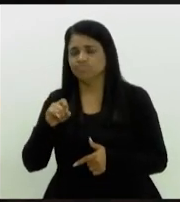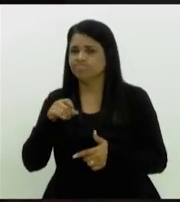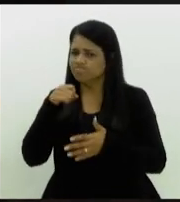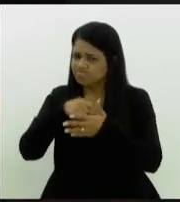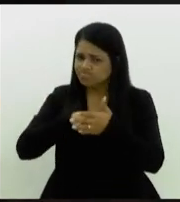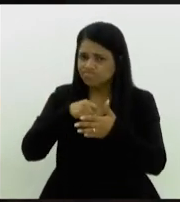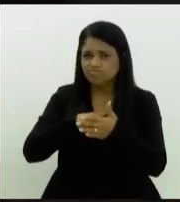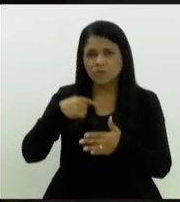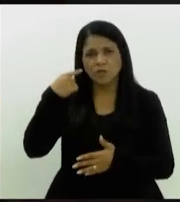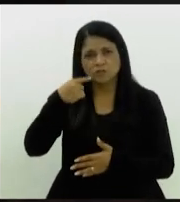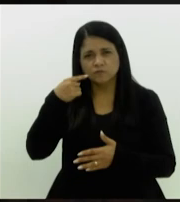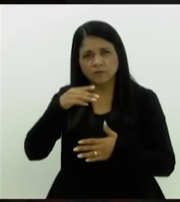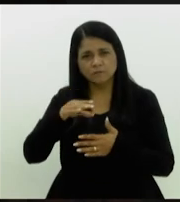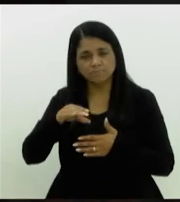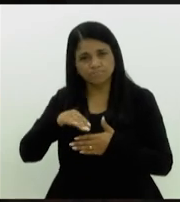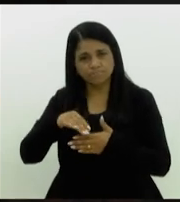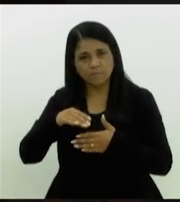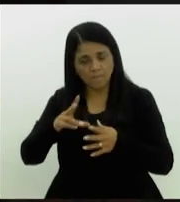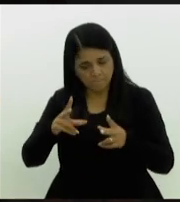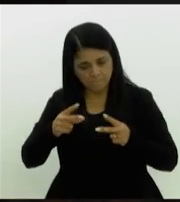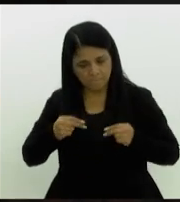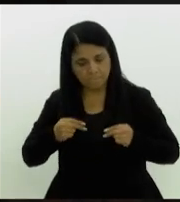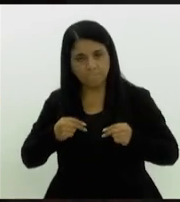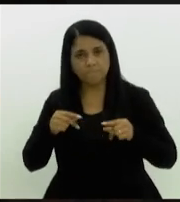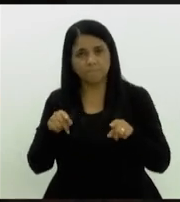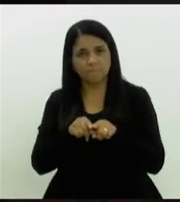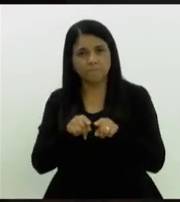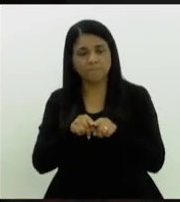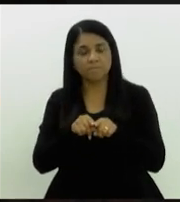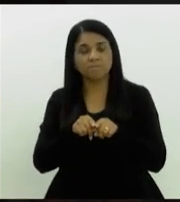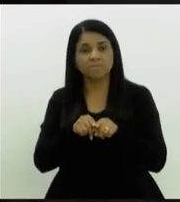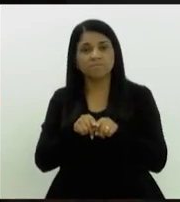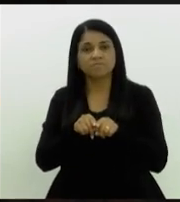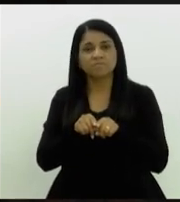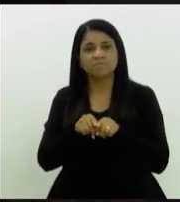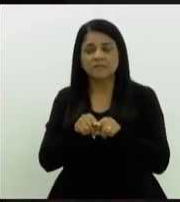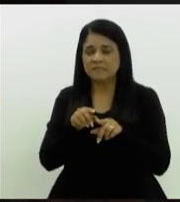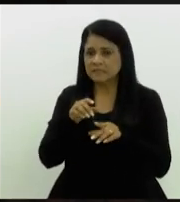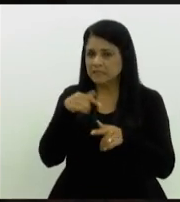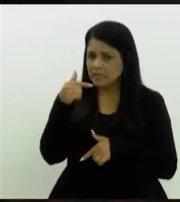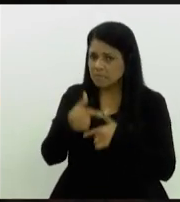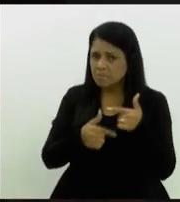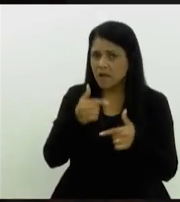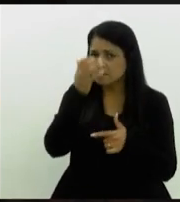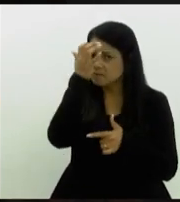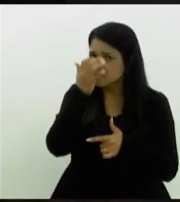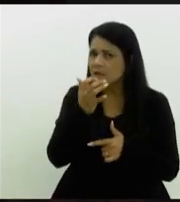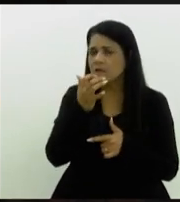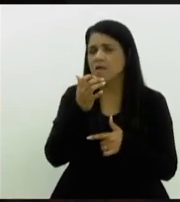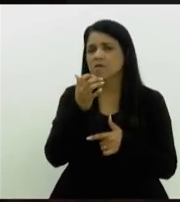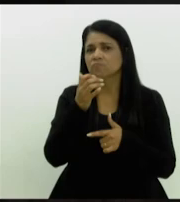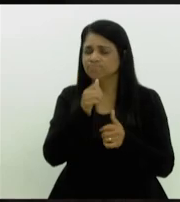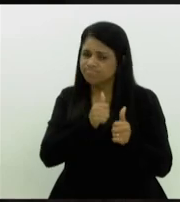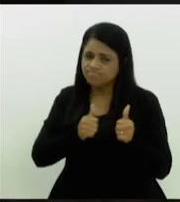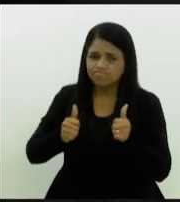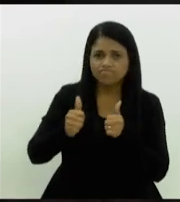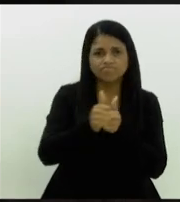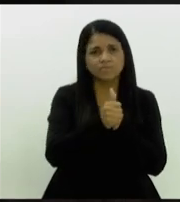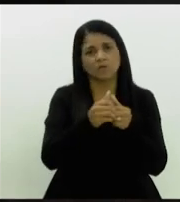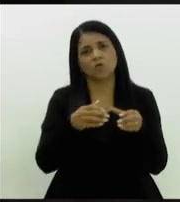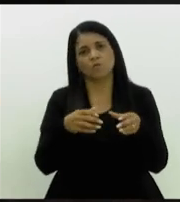um advogado militante, que faz um trabalho seríssimo à frente da comissão. Teve